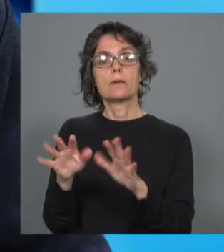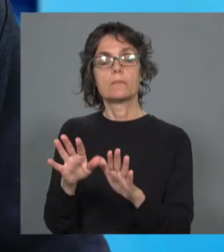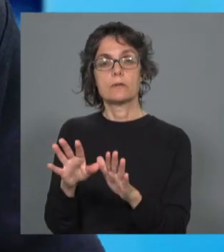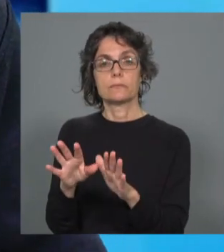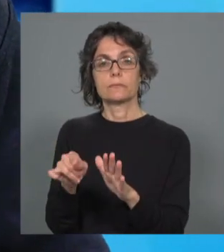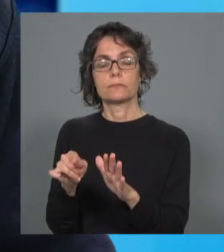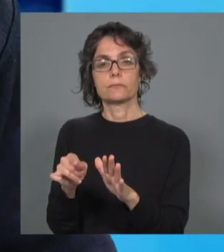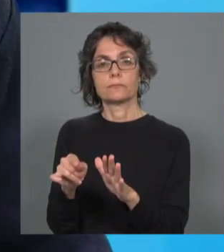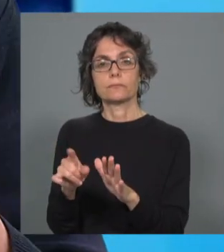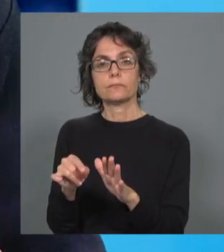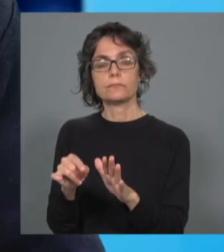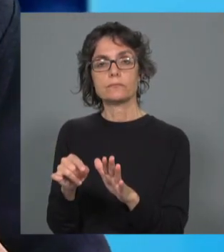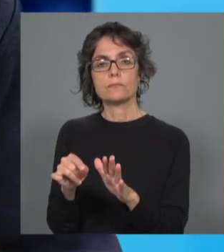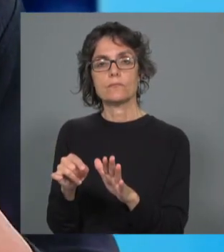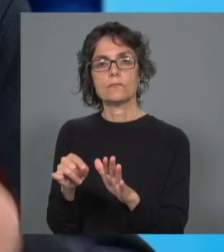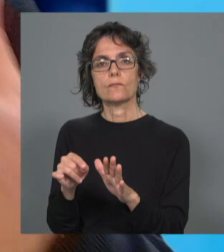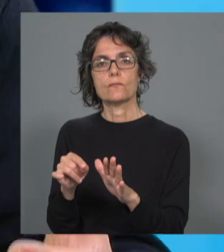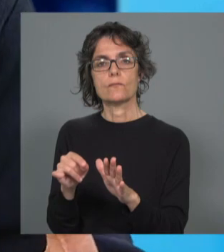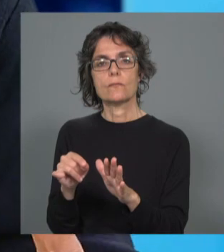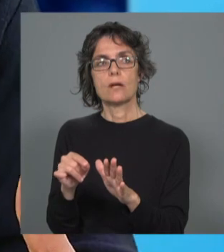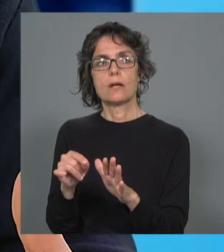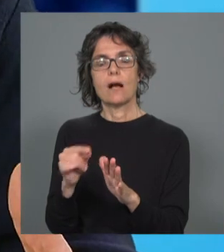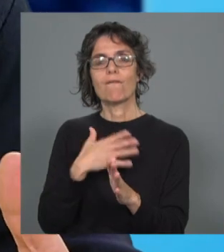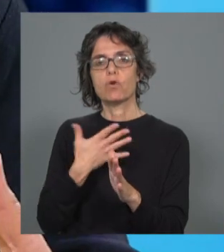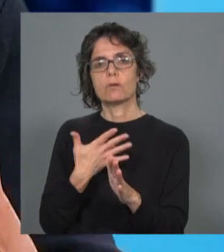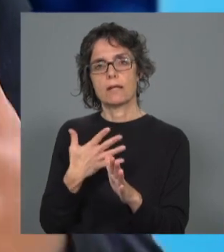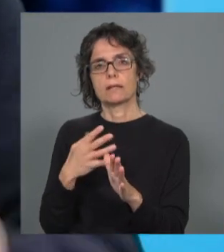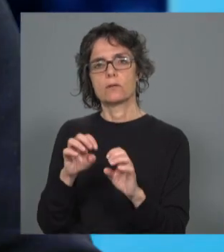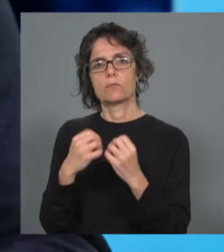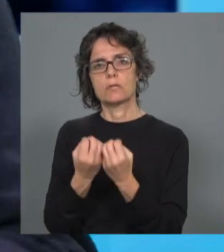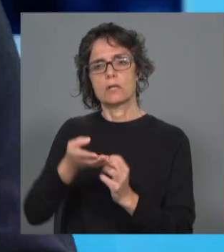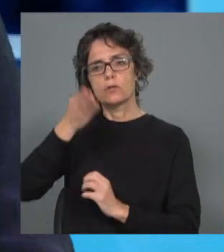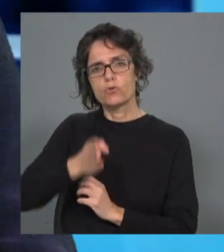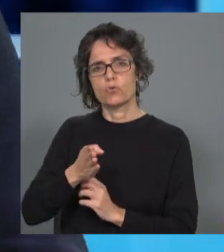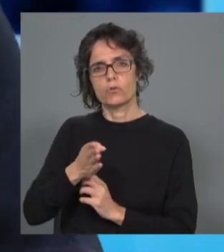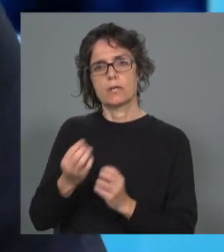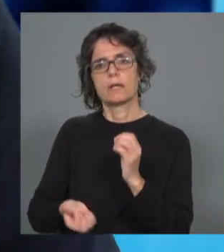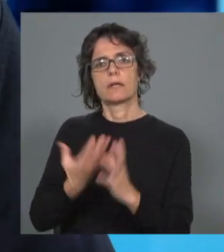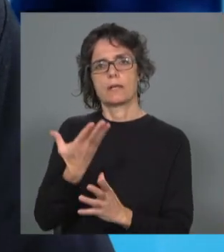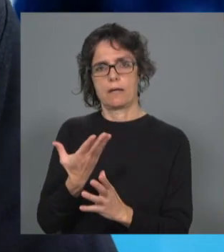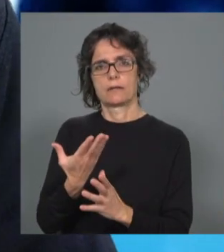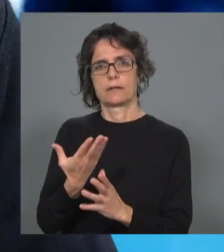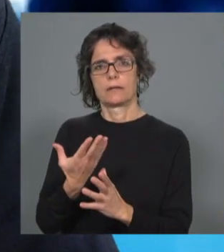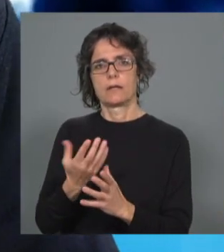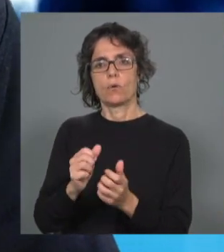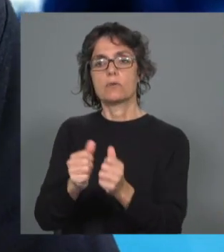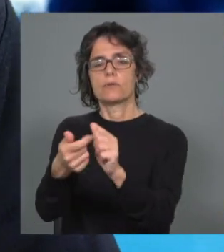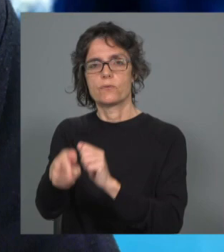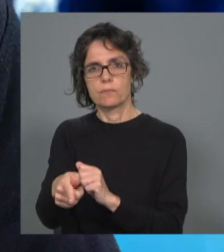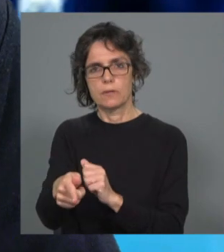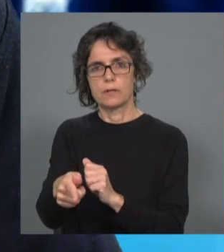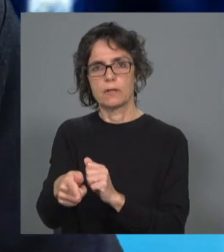na perspectiva de contribuir para uma sociedade mais justa. E os sindicatos é um bom espaço, digamos,